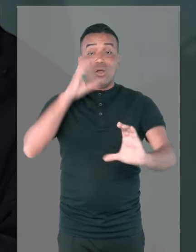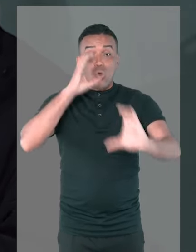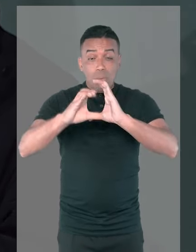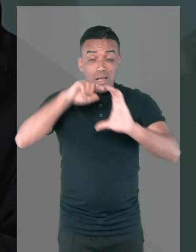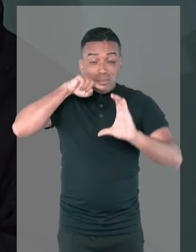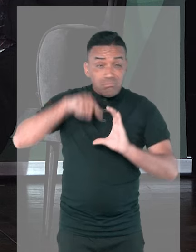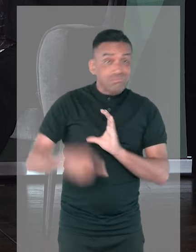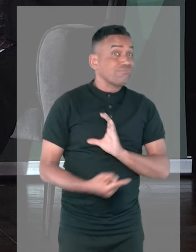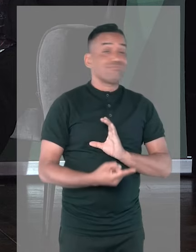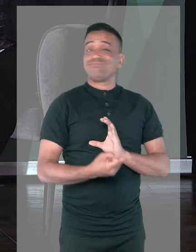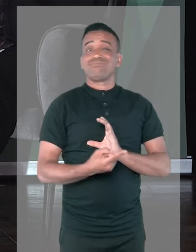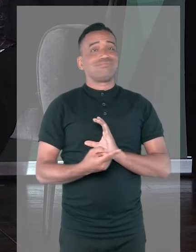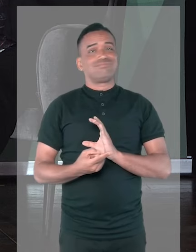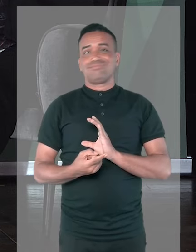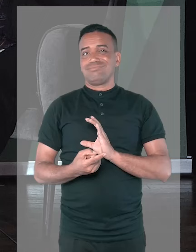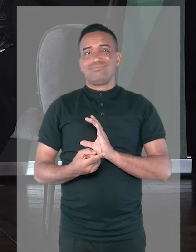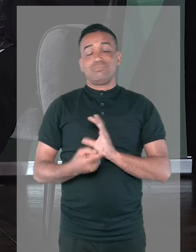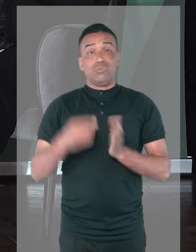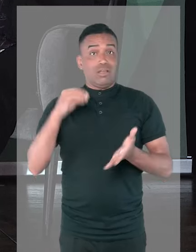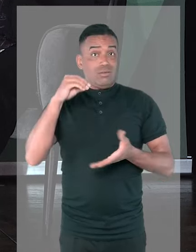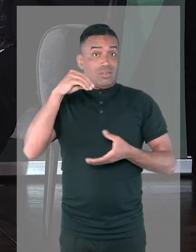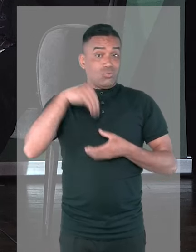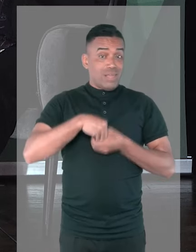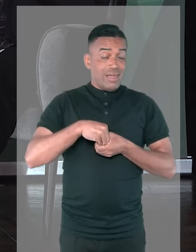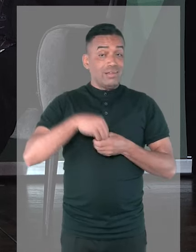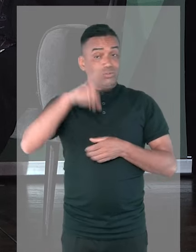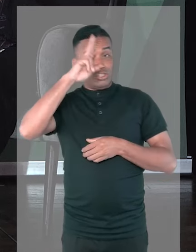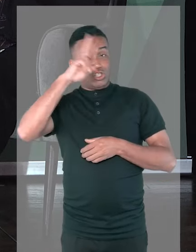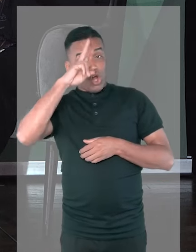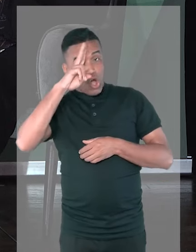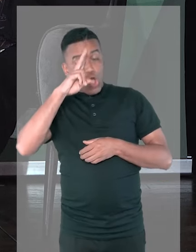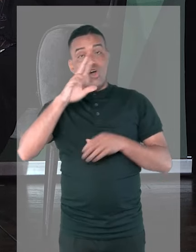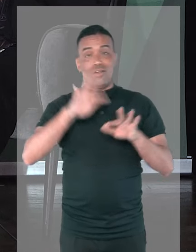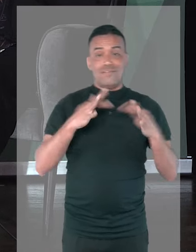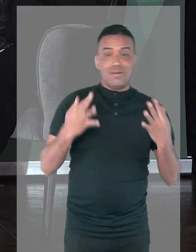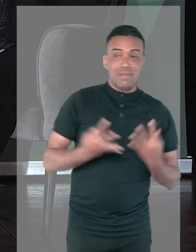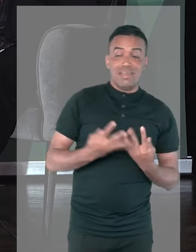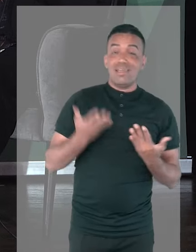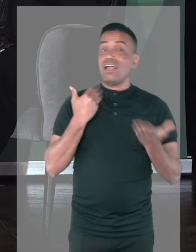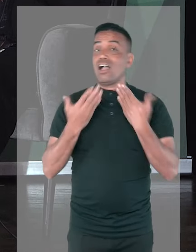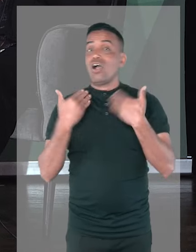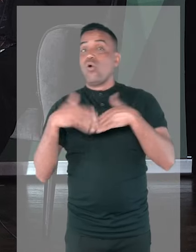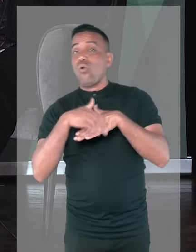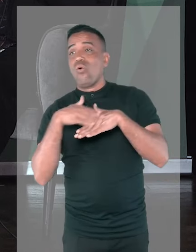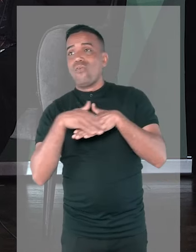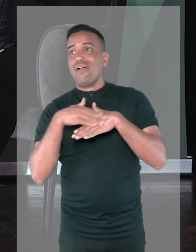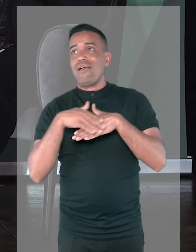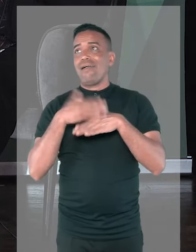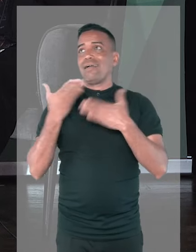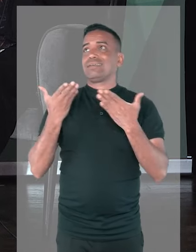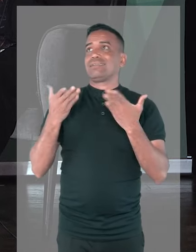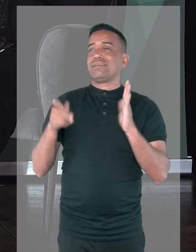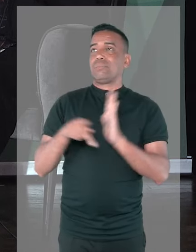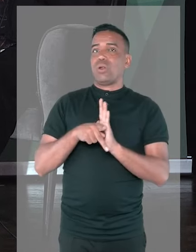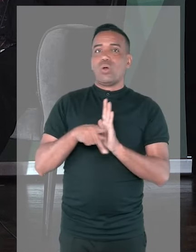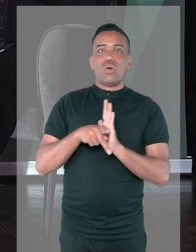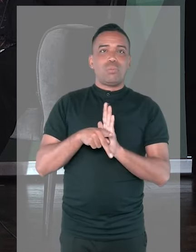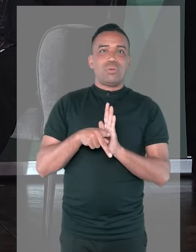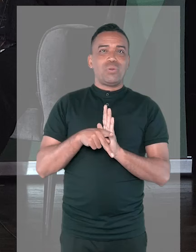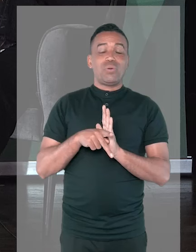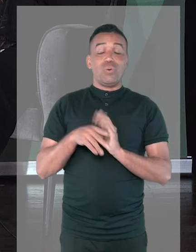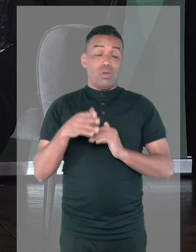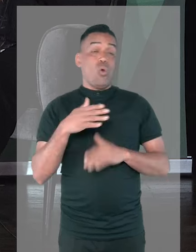profunda. Sei lá, dentro das histórias das famílias, né? As conversas baseadas no... Sei lá, eu converso